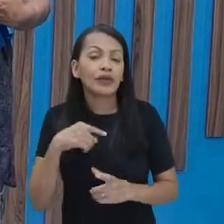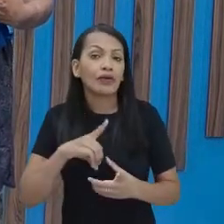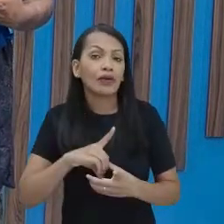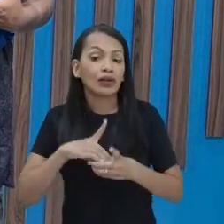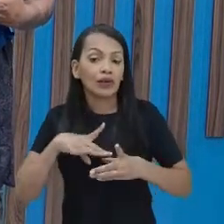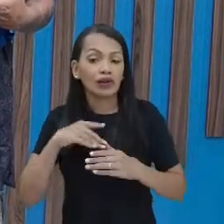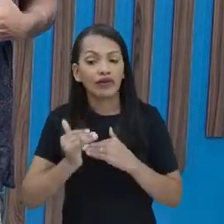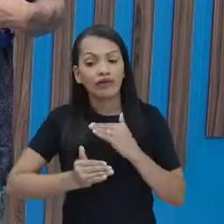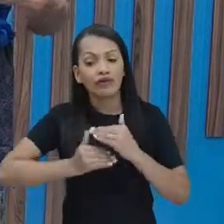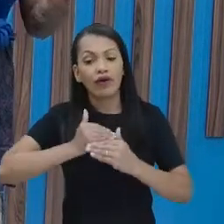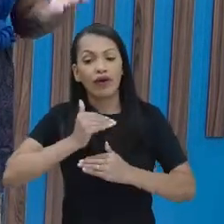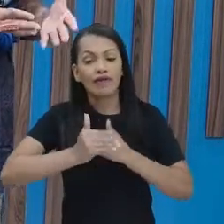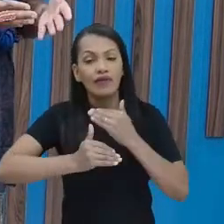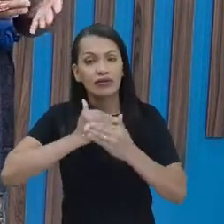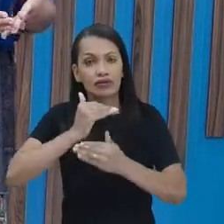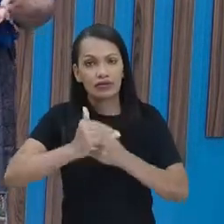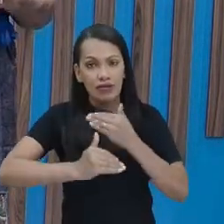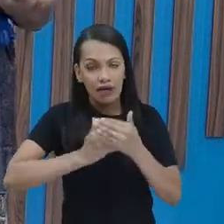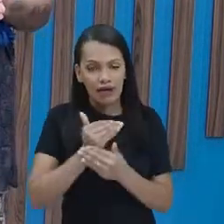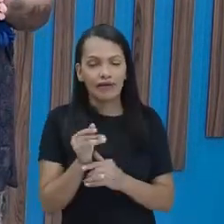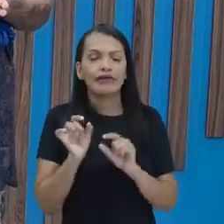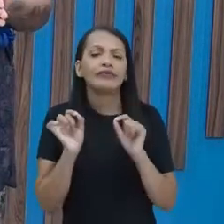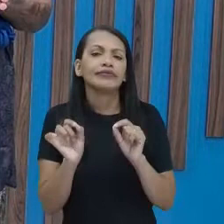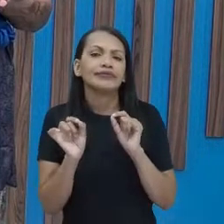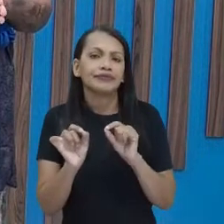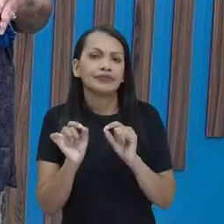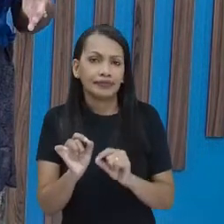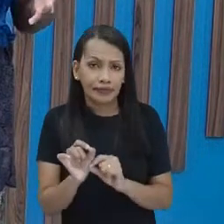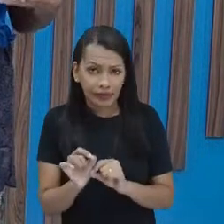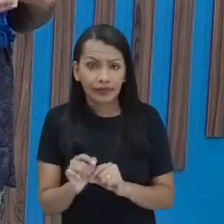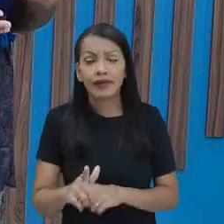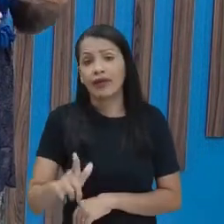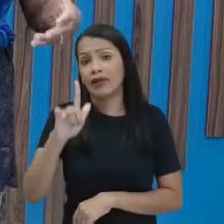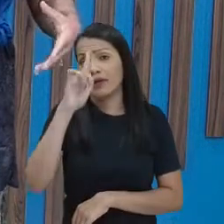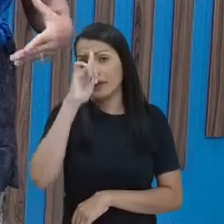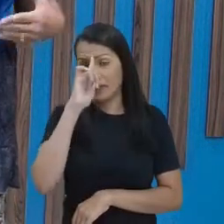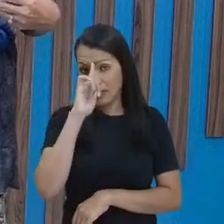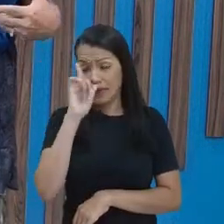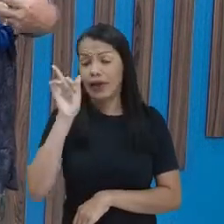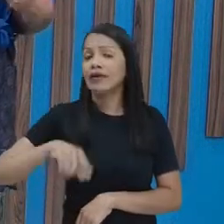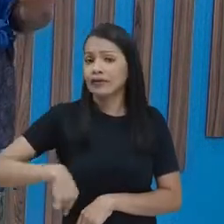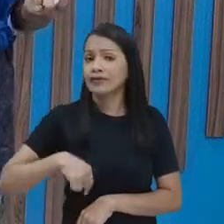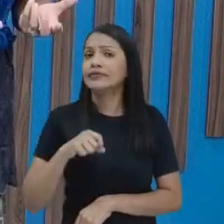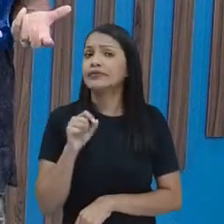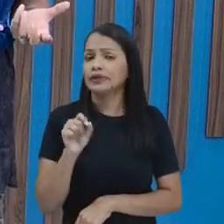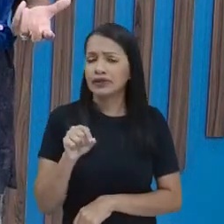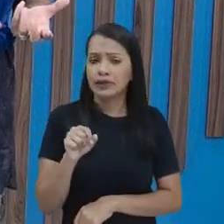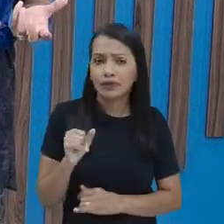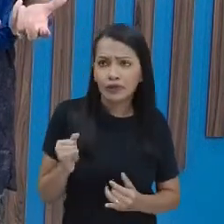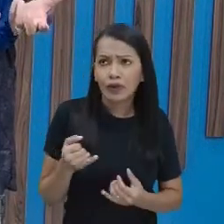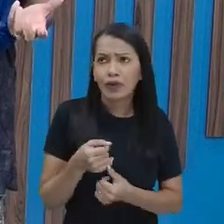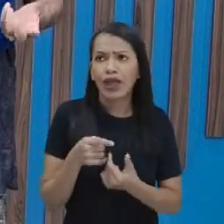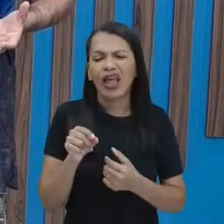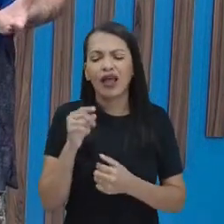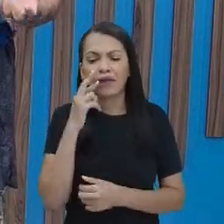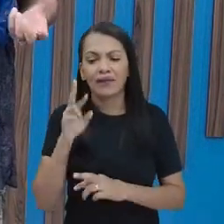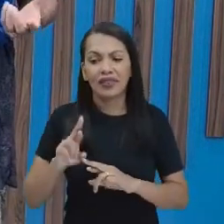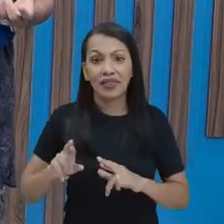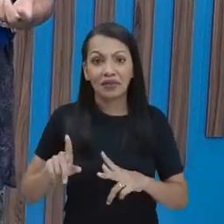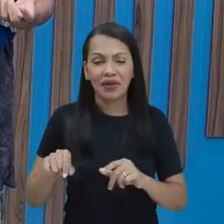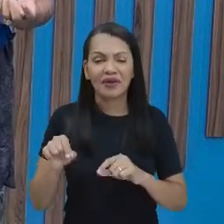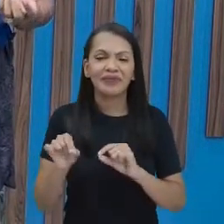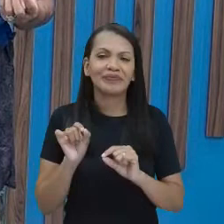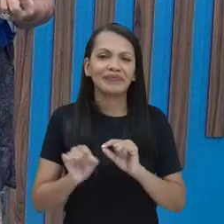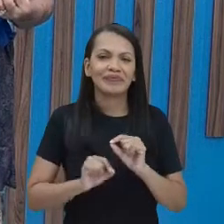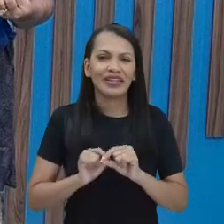avançando. Porque nessa época, isso de Roma e da Grécia realmente era um diferencial, né? Já